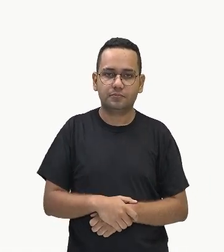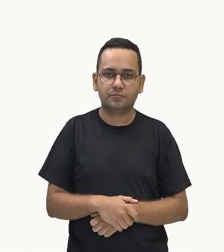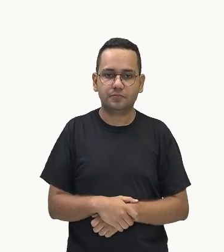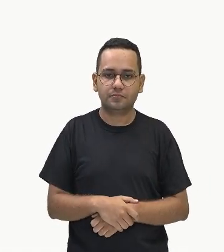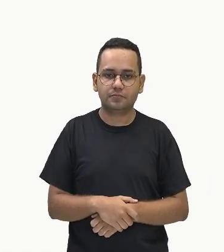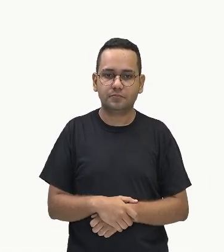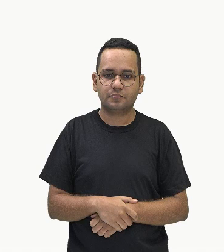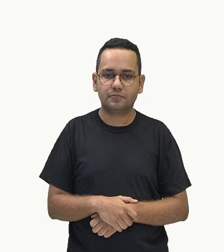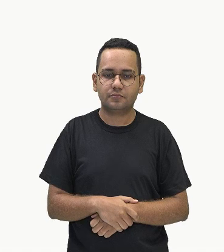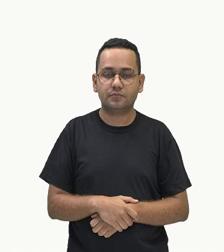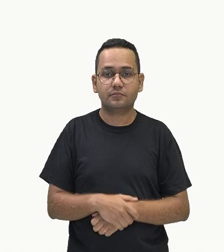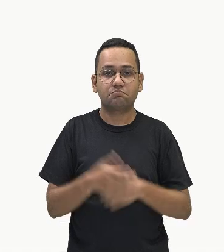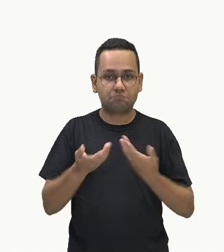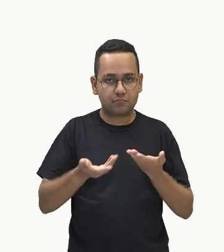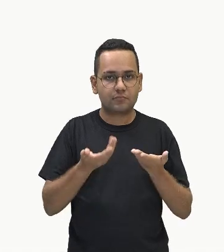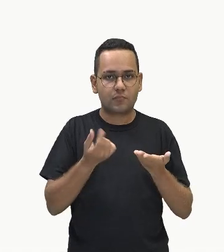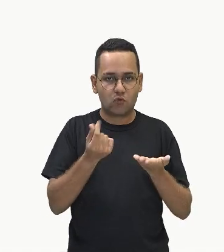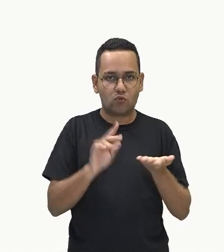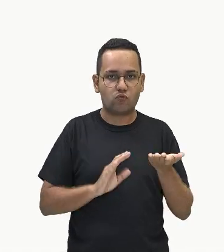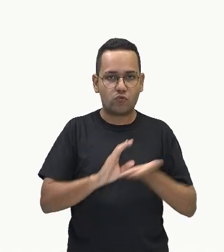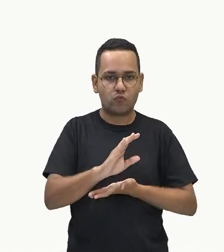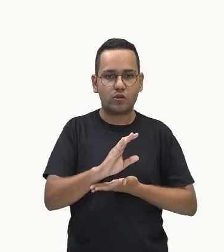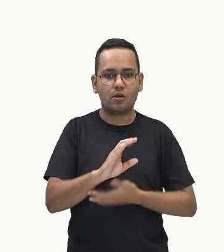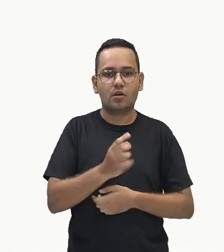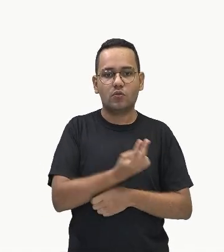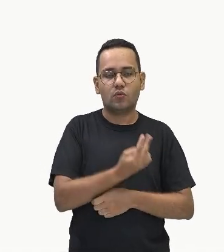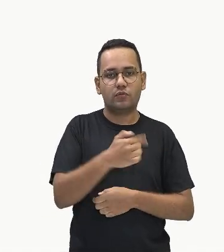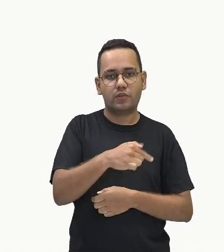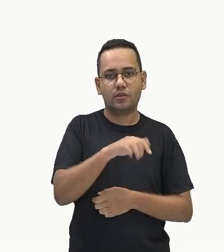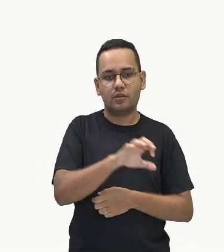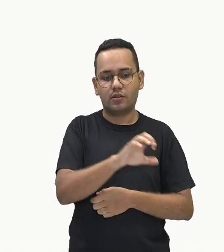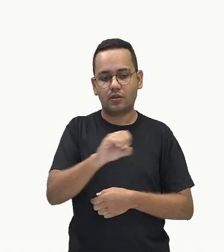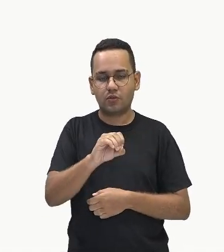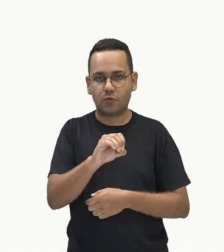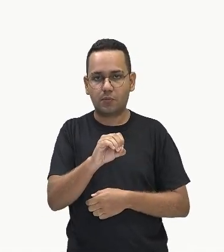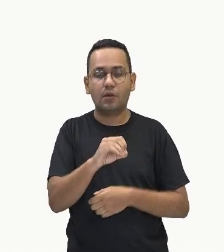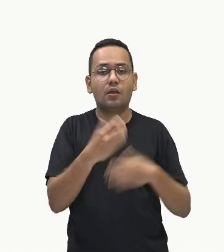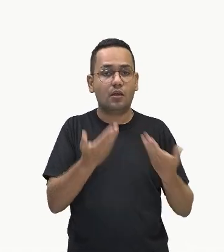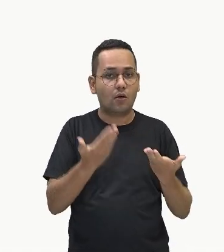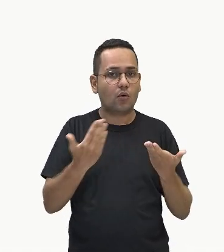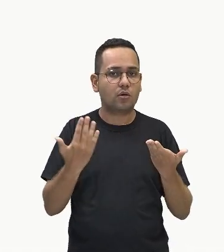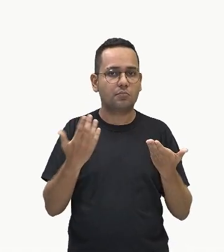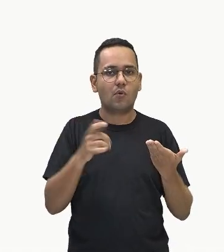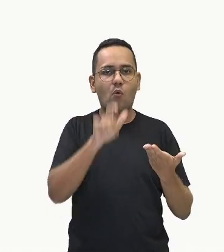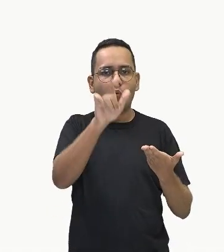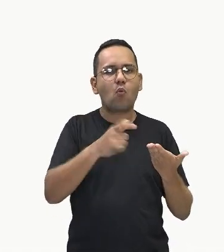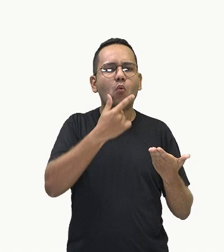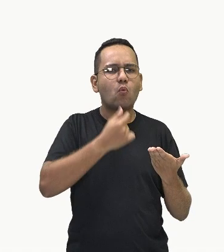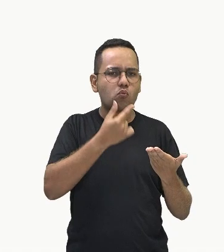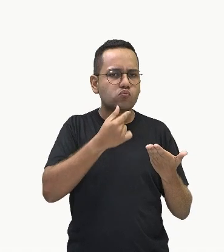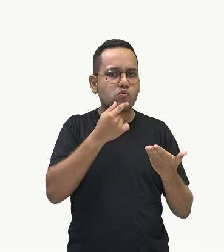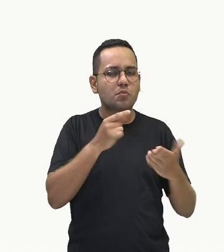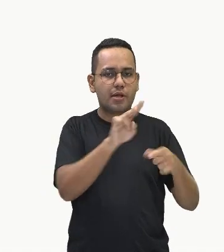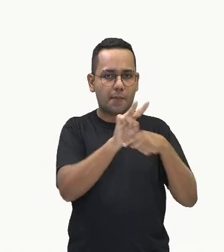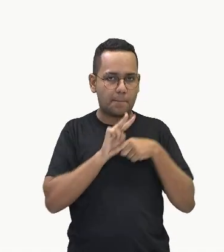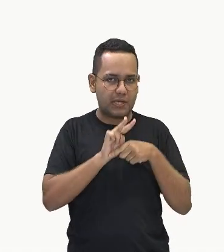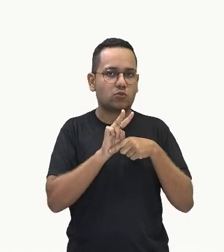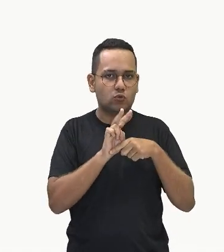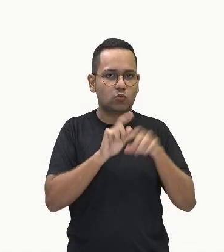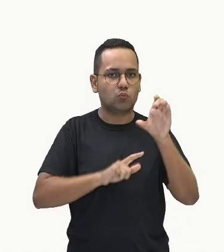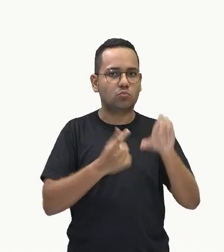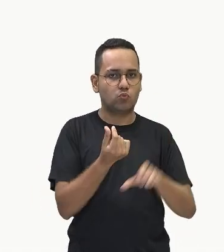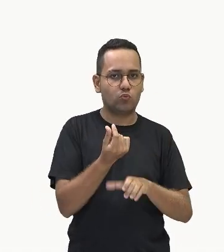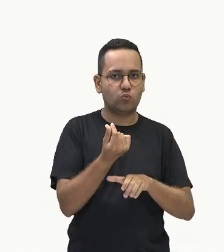meu capital, como a gente viu lá, é o valor que o Miguel pegou emprestado para comprar o carro, né? 27